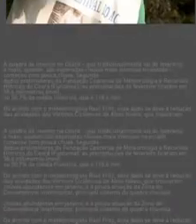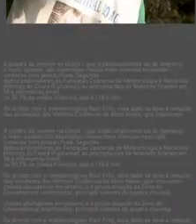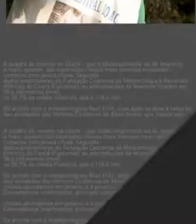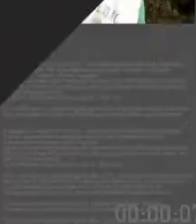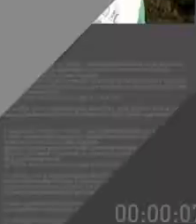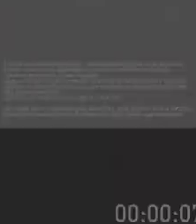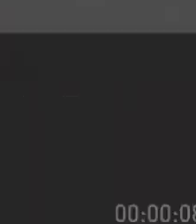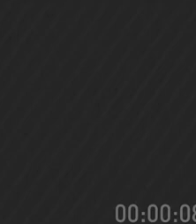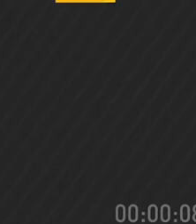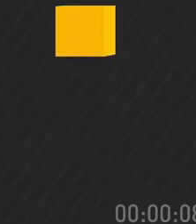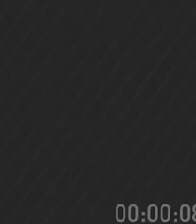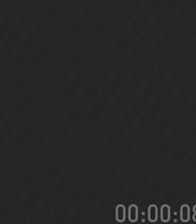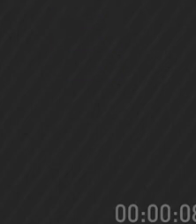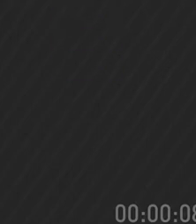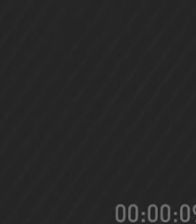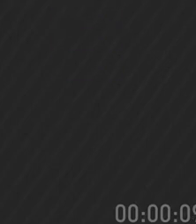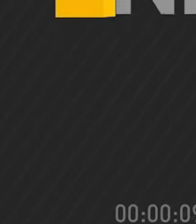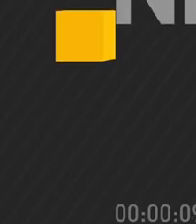ae